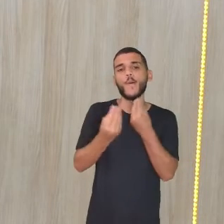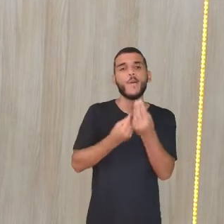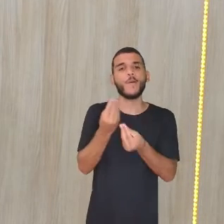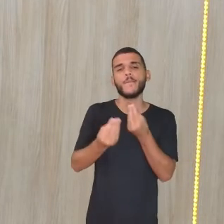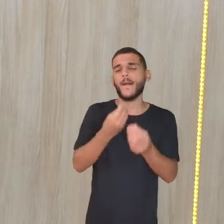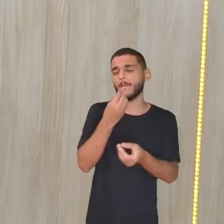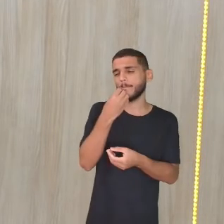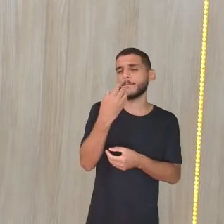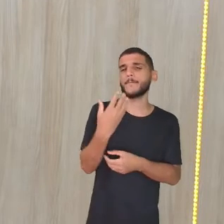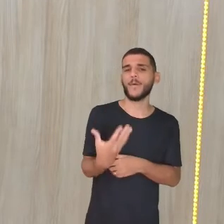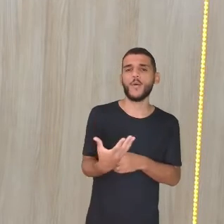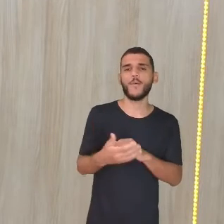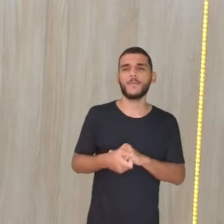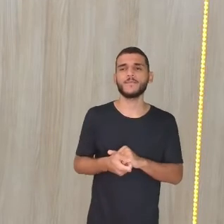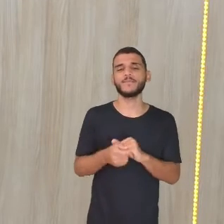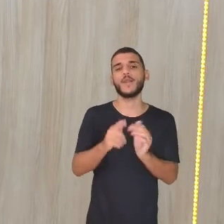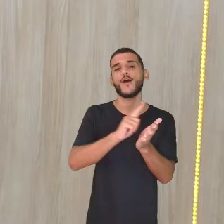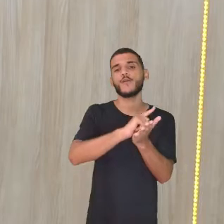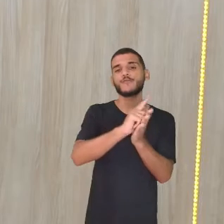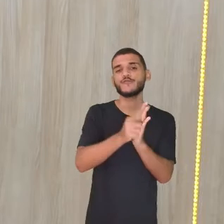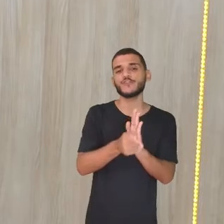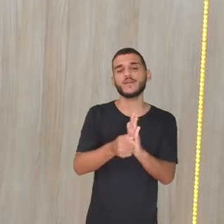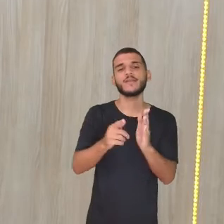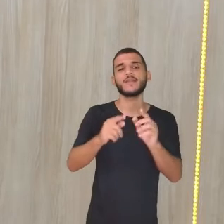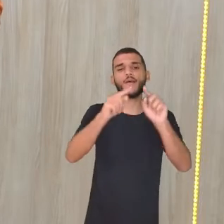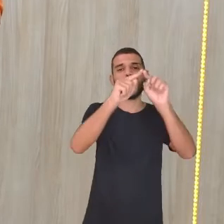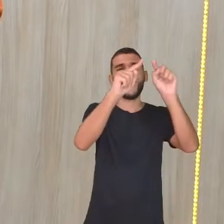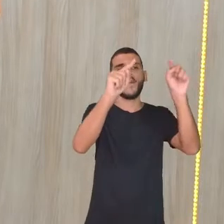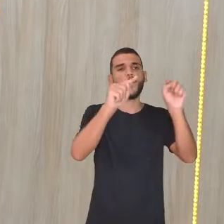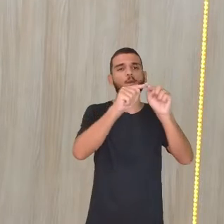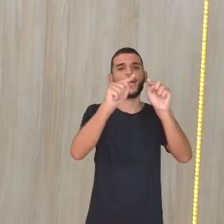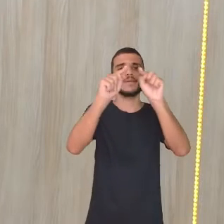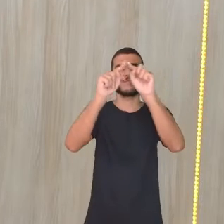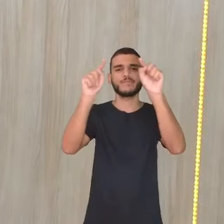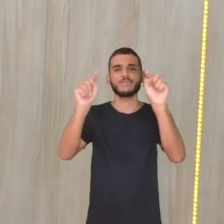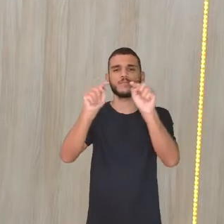também paramos, não é? E pensamos o